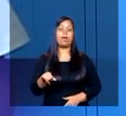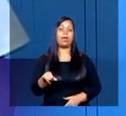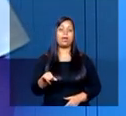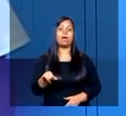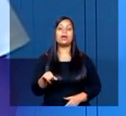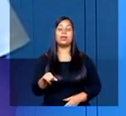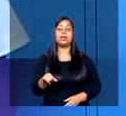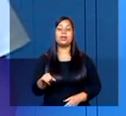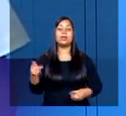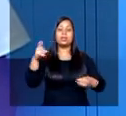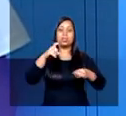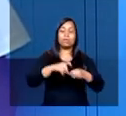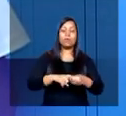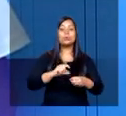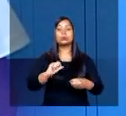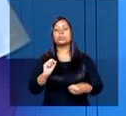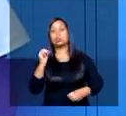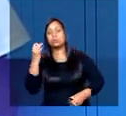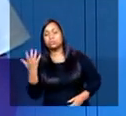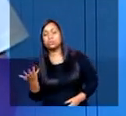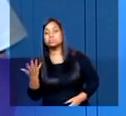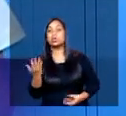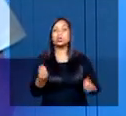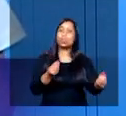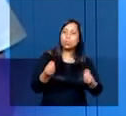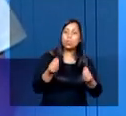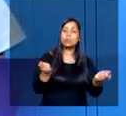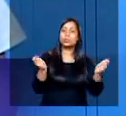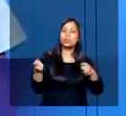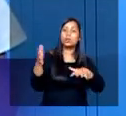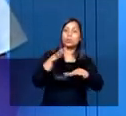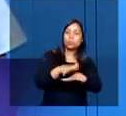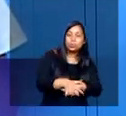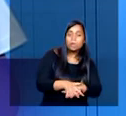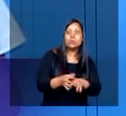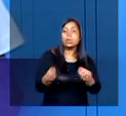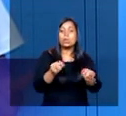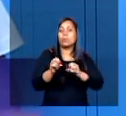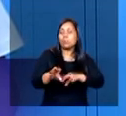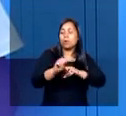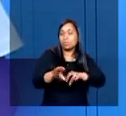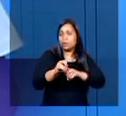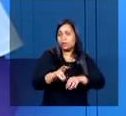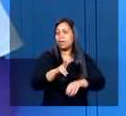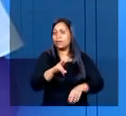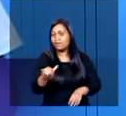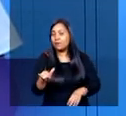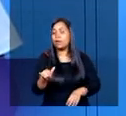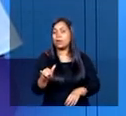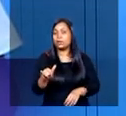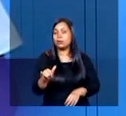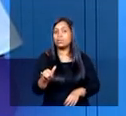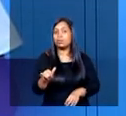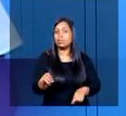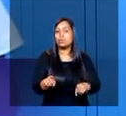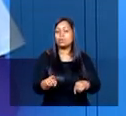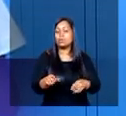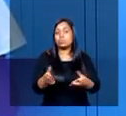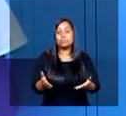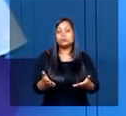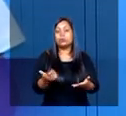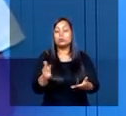um retorno, né, do que está acontecendo, como que a gente pode incluir, como que a gente pode orientar, para onde a gente pode encaminhar quando a gente não